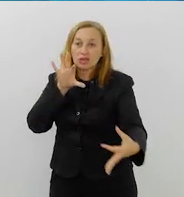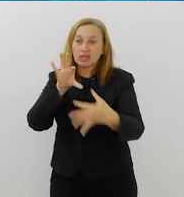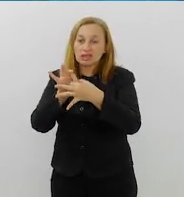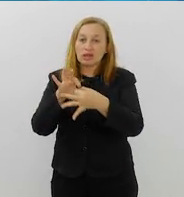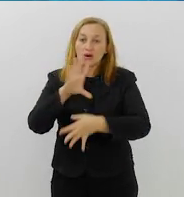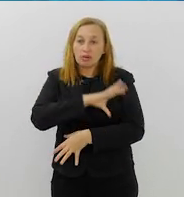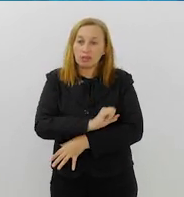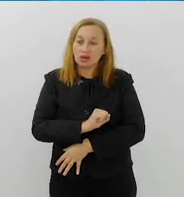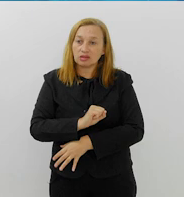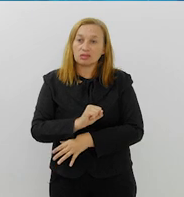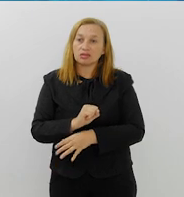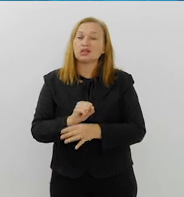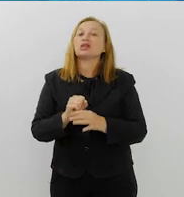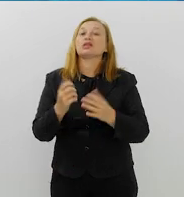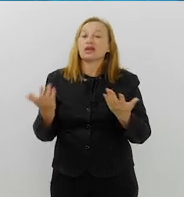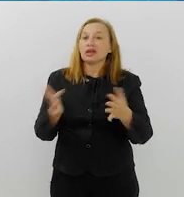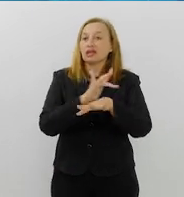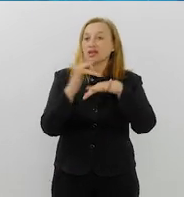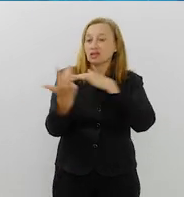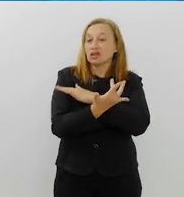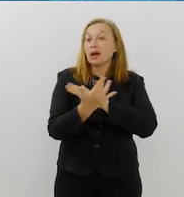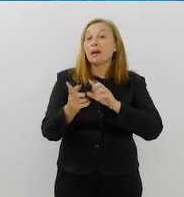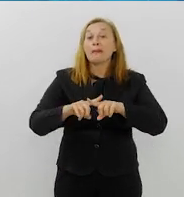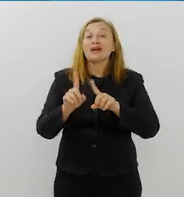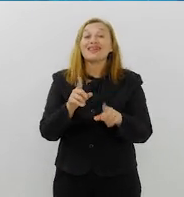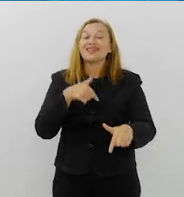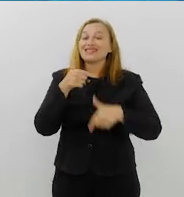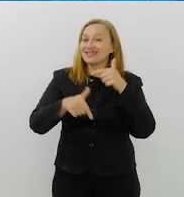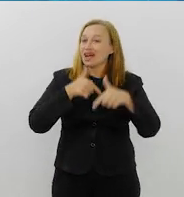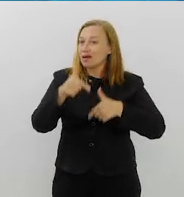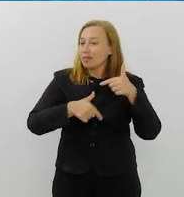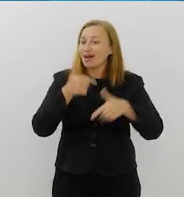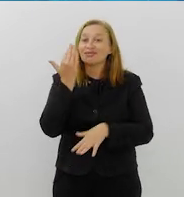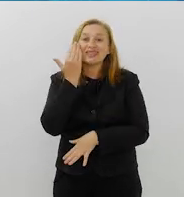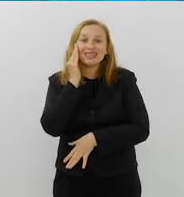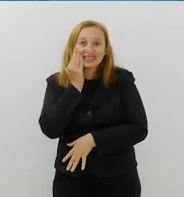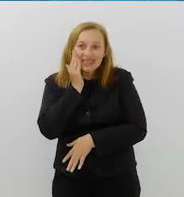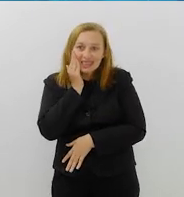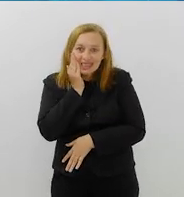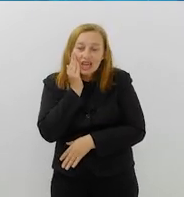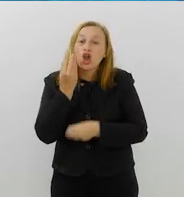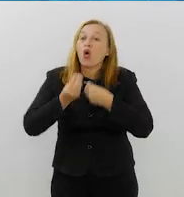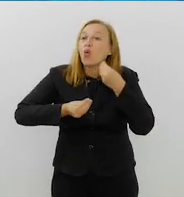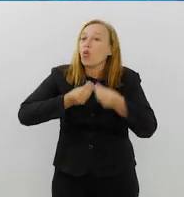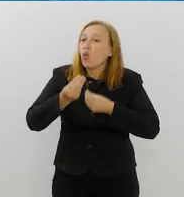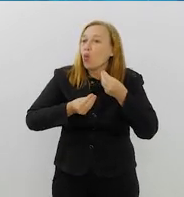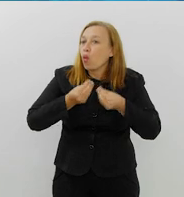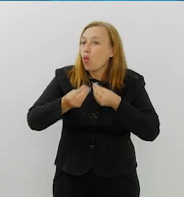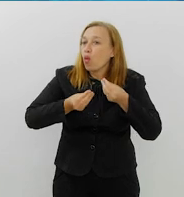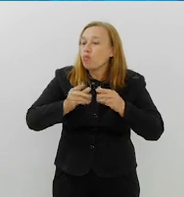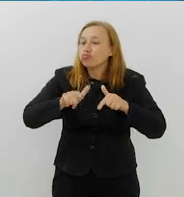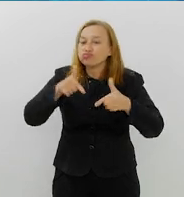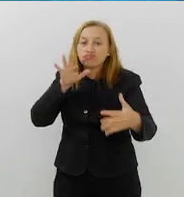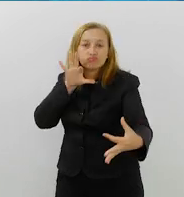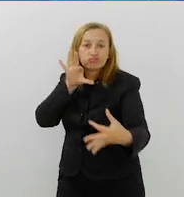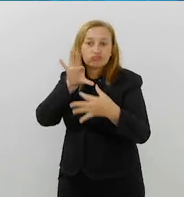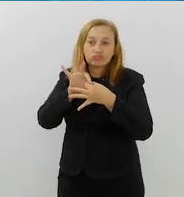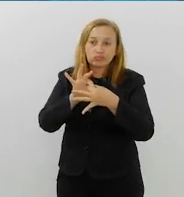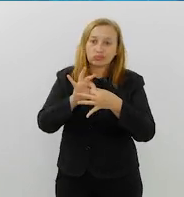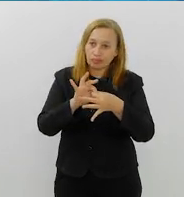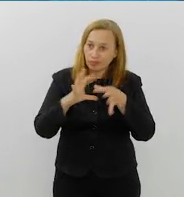através das redes sociais. Só que aí esse trabalho de entender como que funcionam